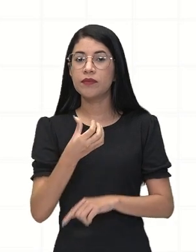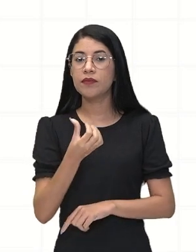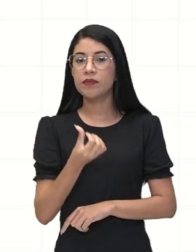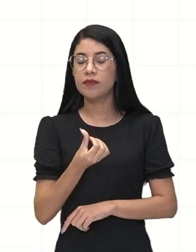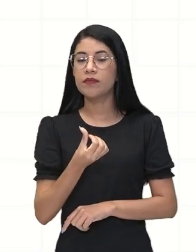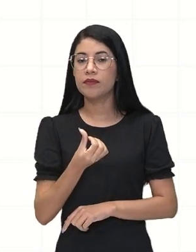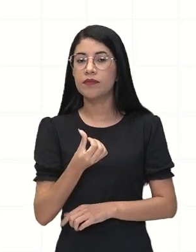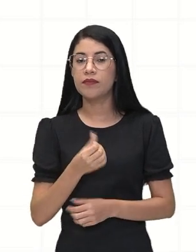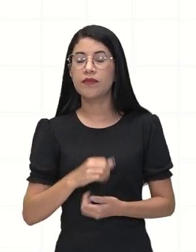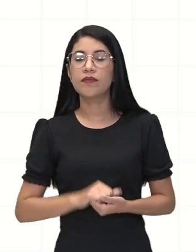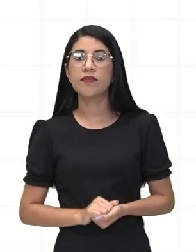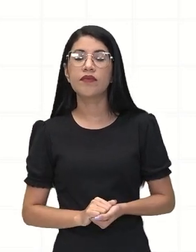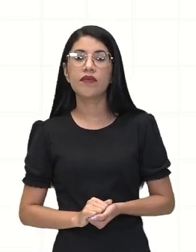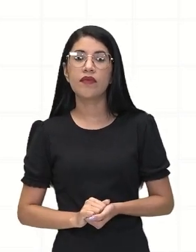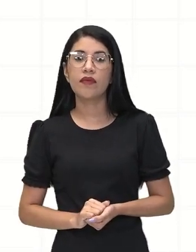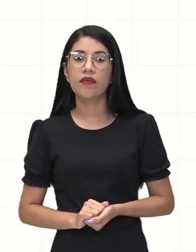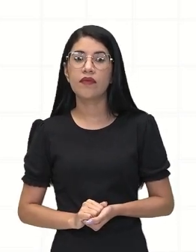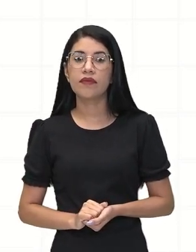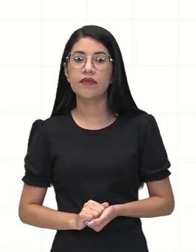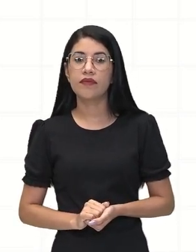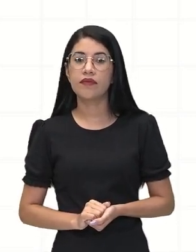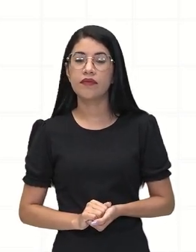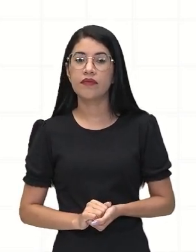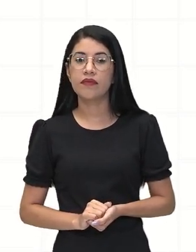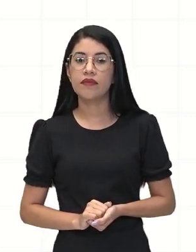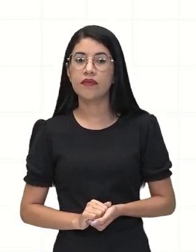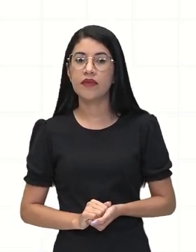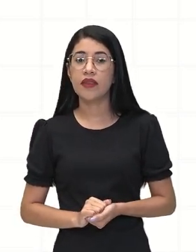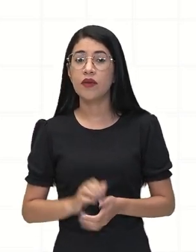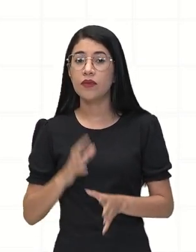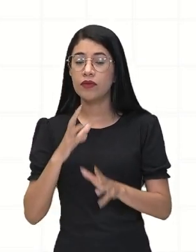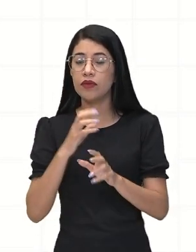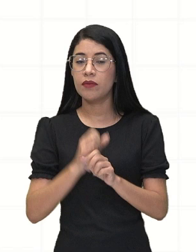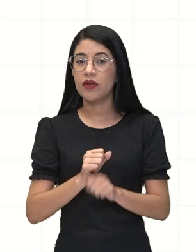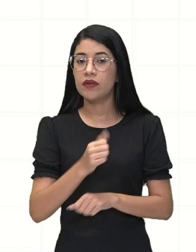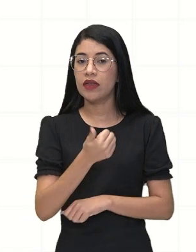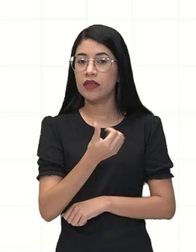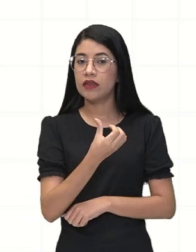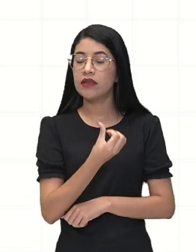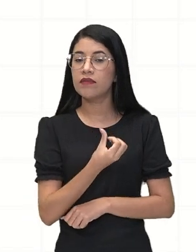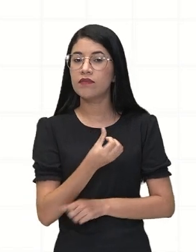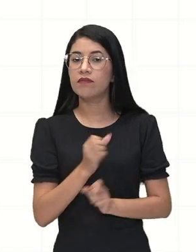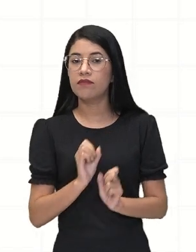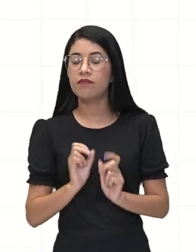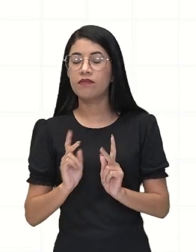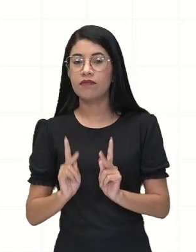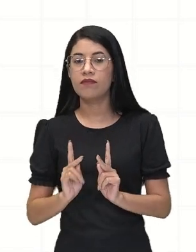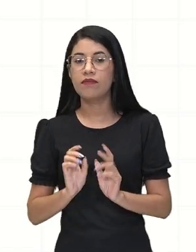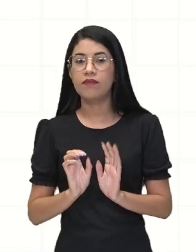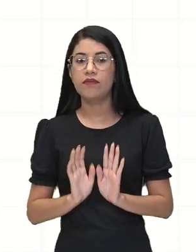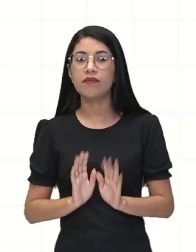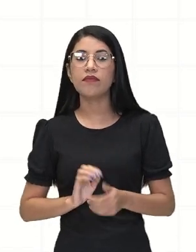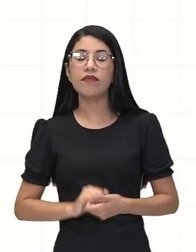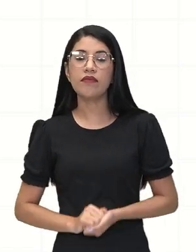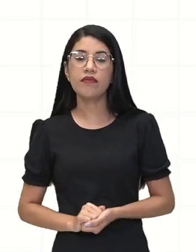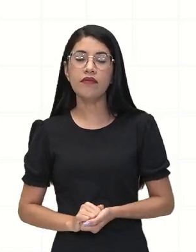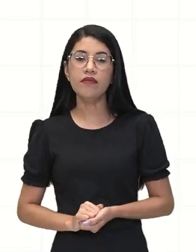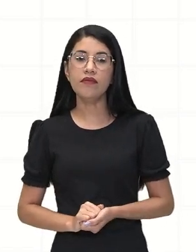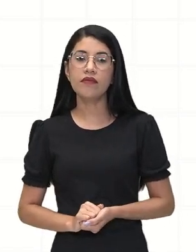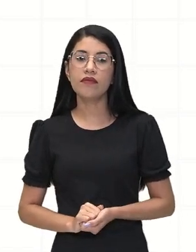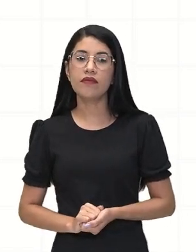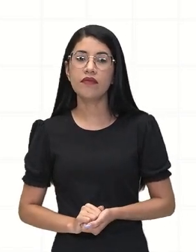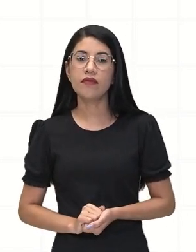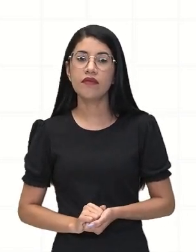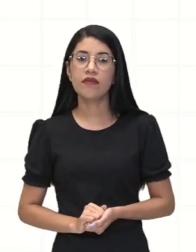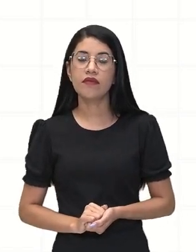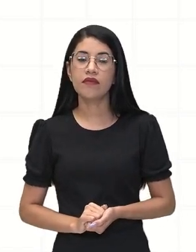certo? Então, nós sabemos que isso aqui é o número 16. Então, isso aqui é o número 16. 16 eu posso escrever como